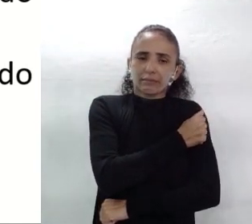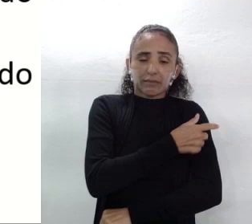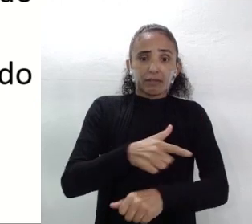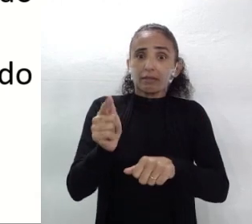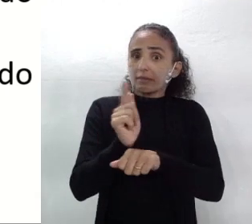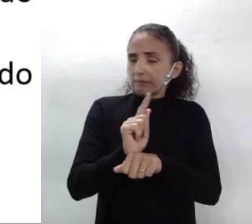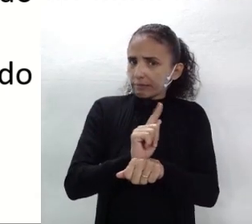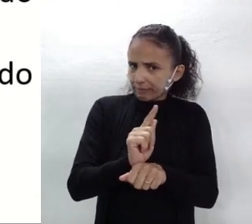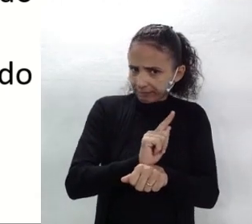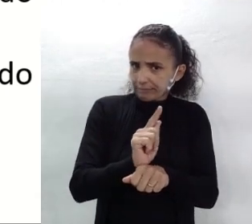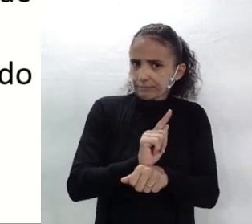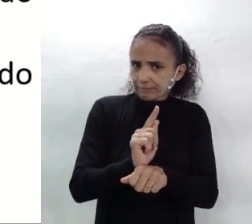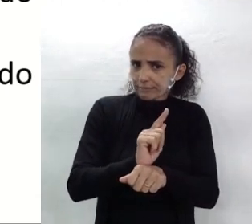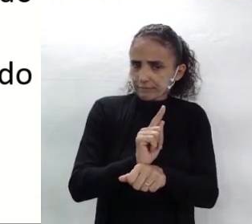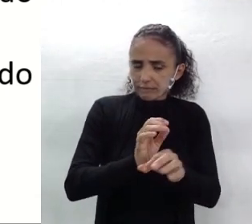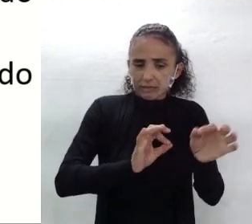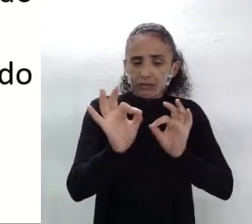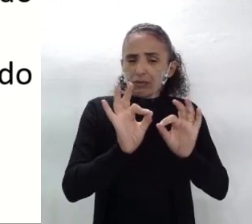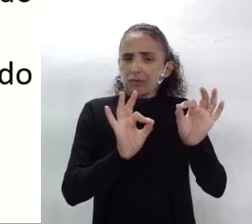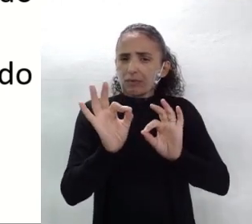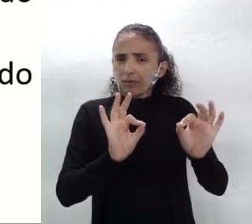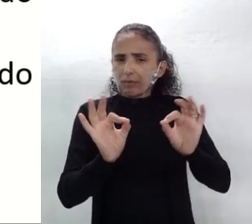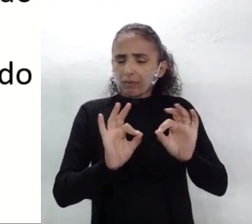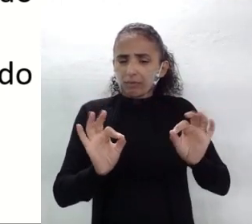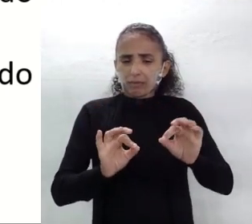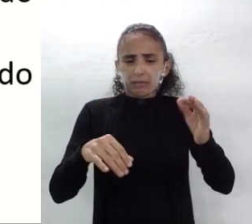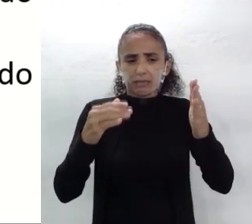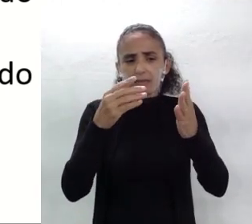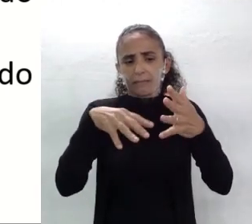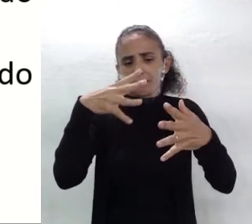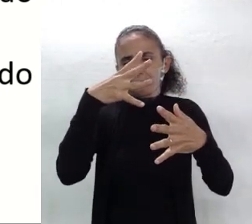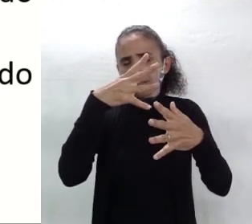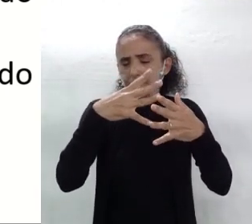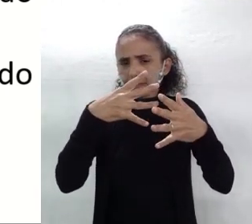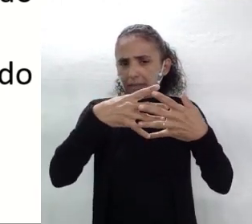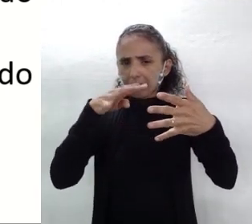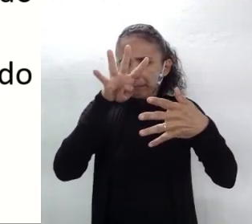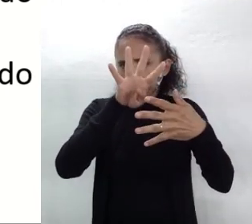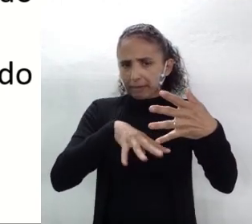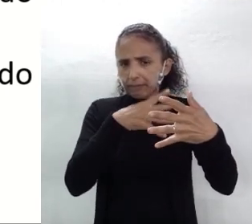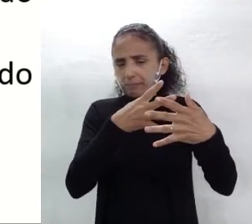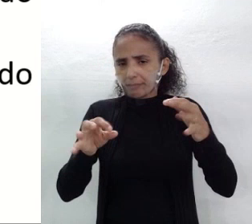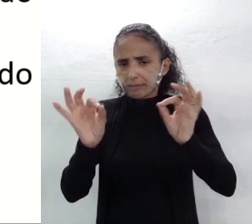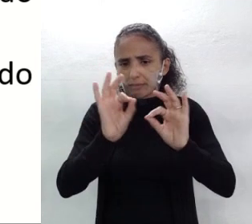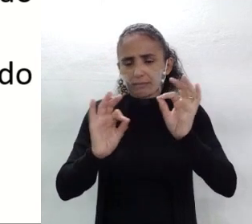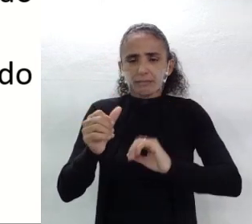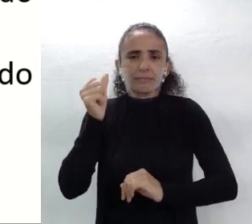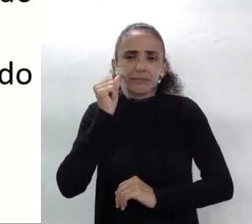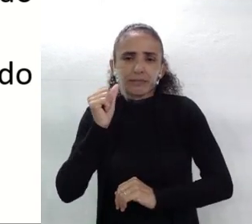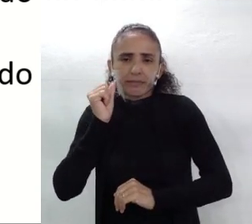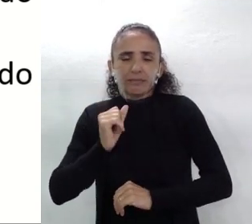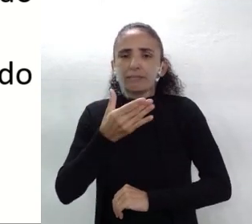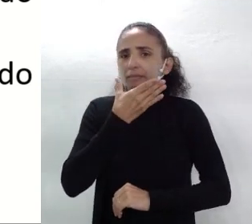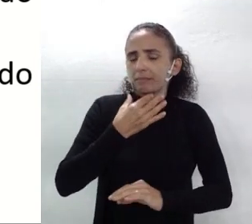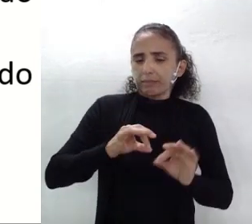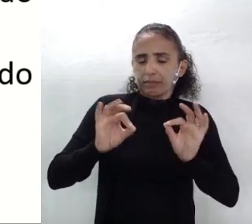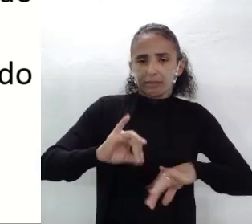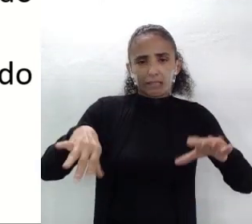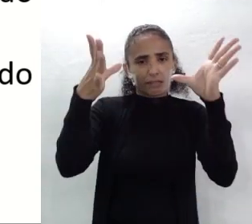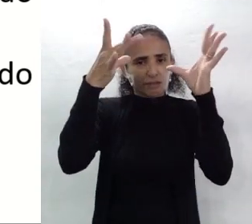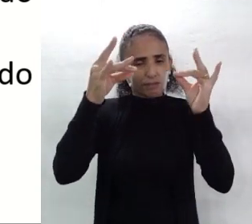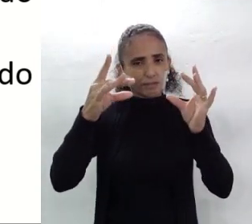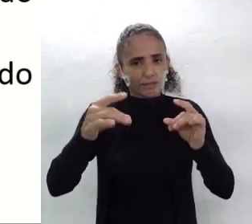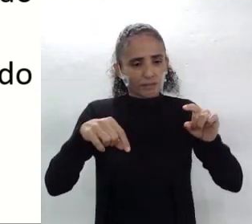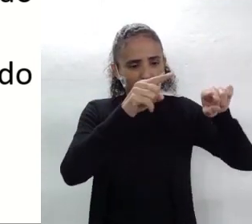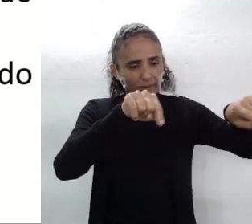A diretora quer organizar em uma tabela a quantidade de cadernos distribuídos para as meninas e meninos em